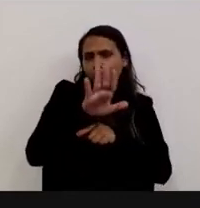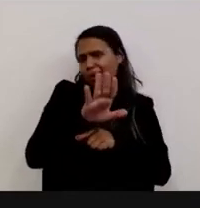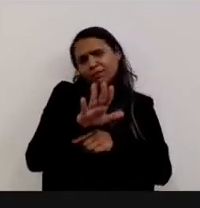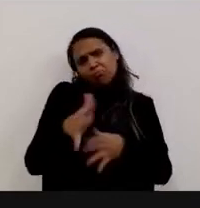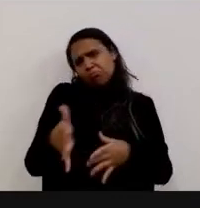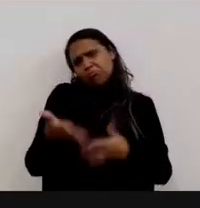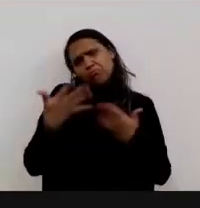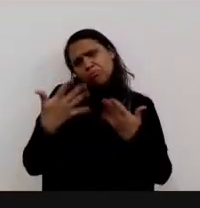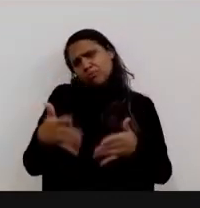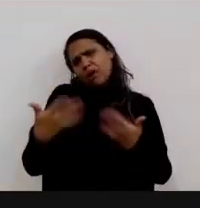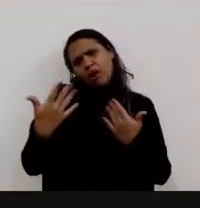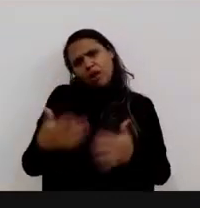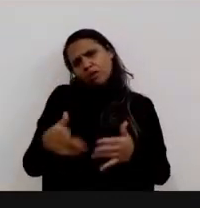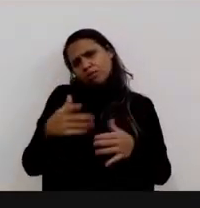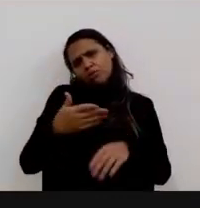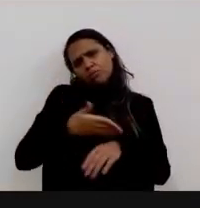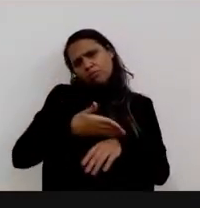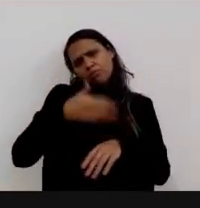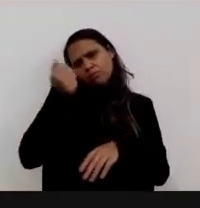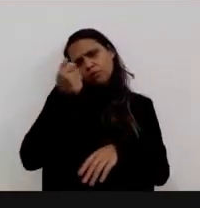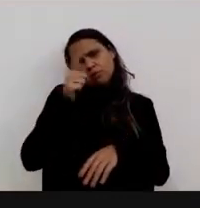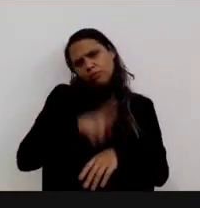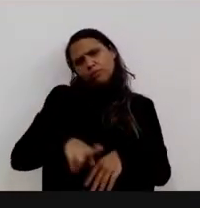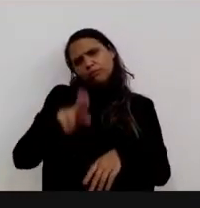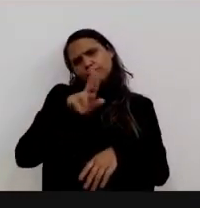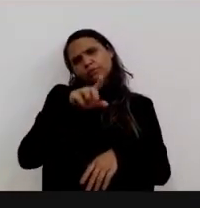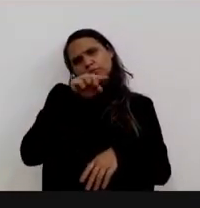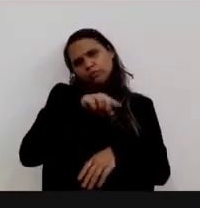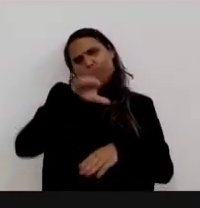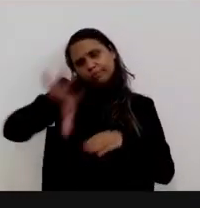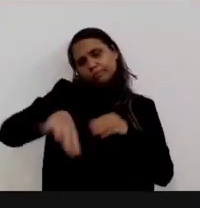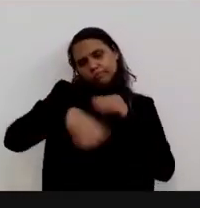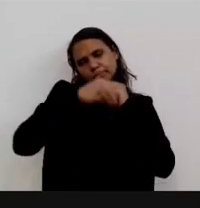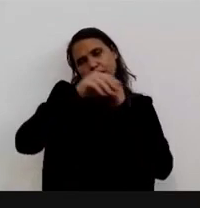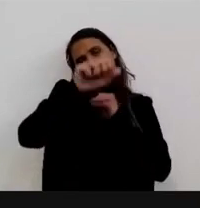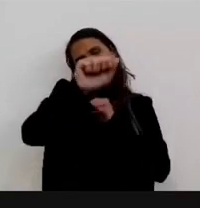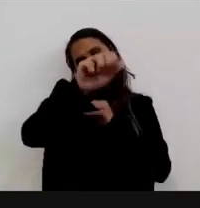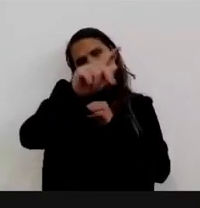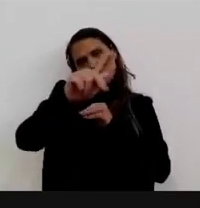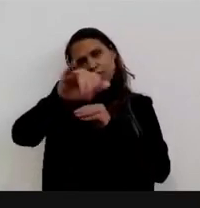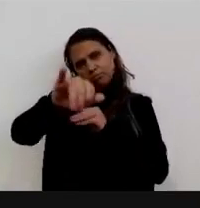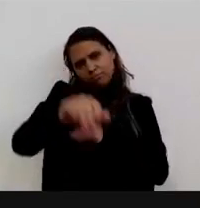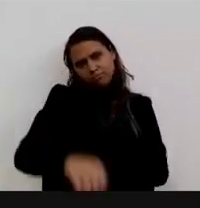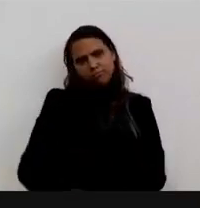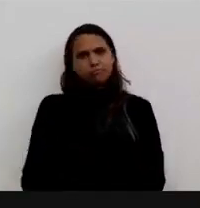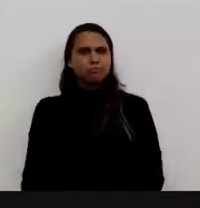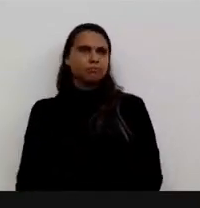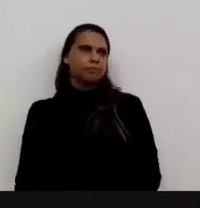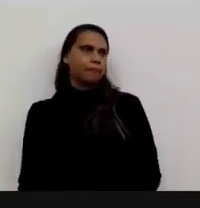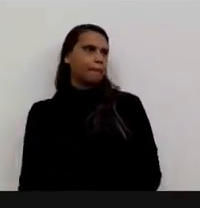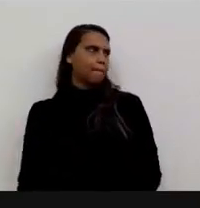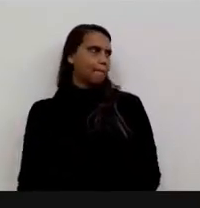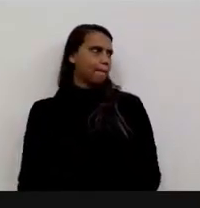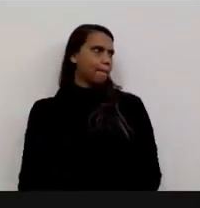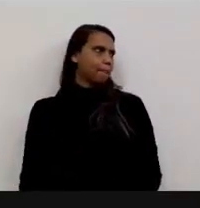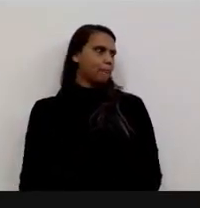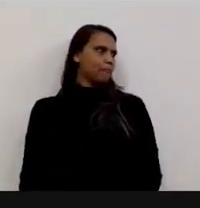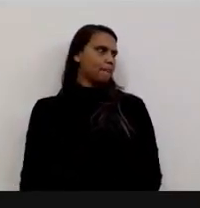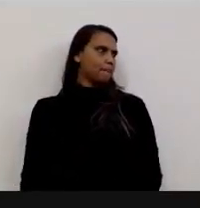baratinho, né, utilizar uma API, a gente prefere utilizar APIs e integrar a API na resolução de CAPTCHAs.